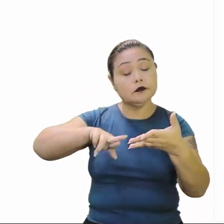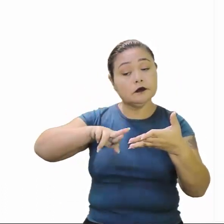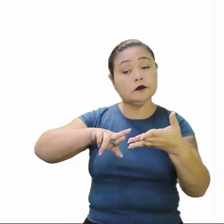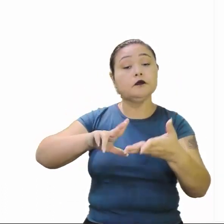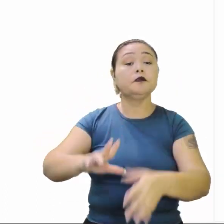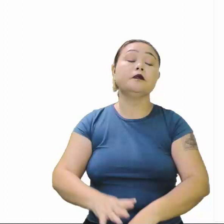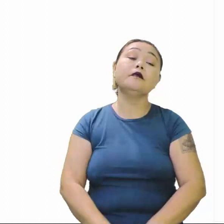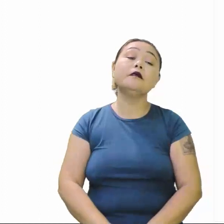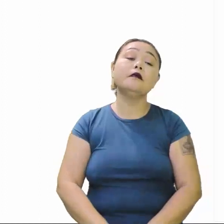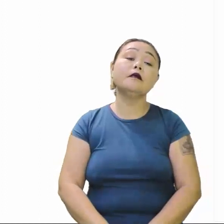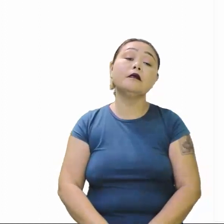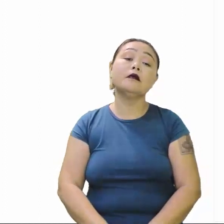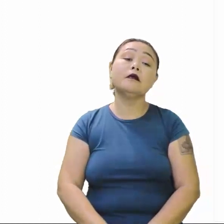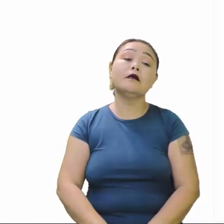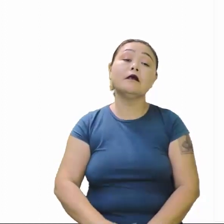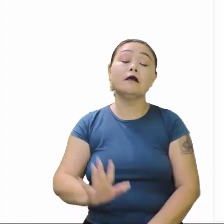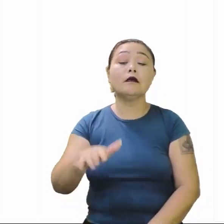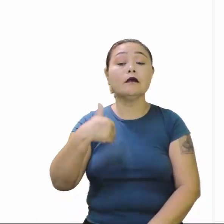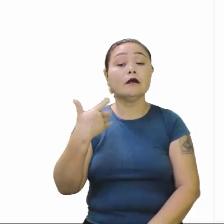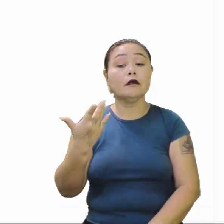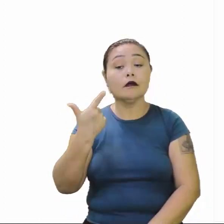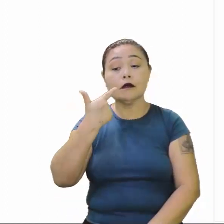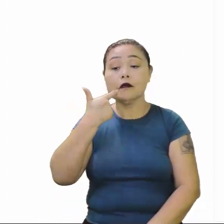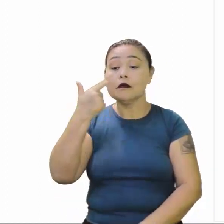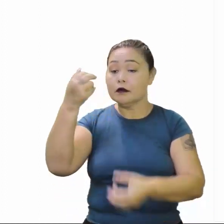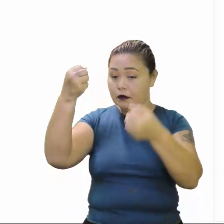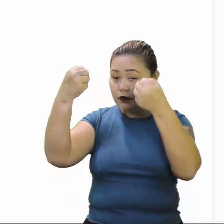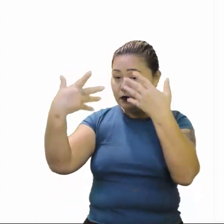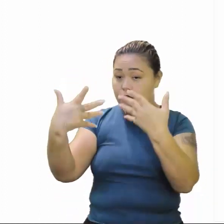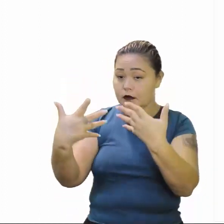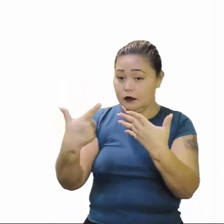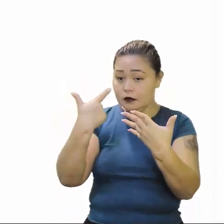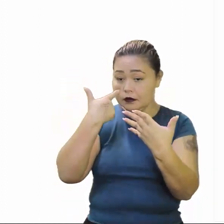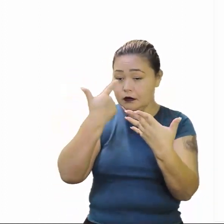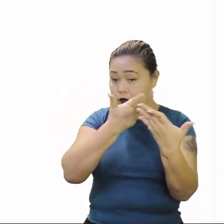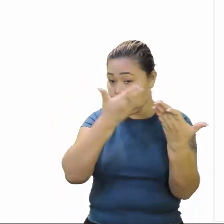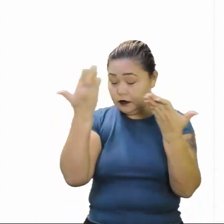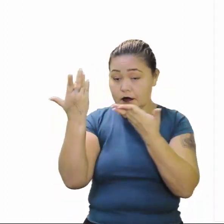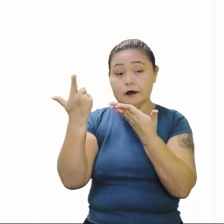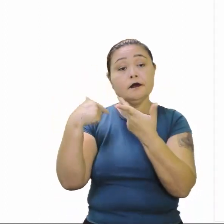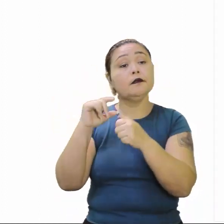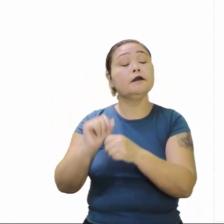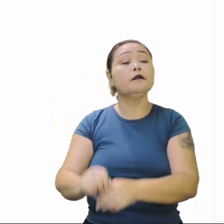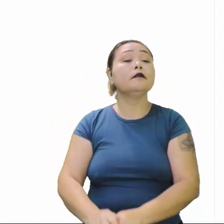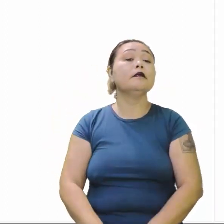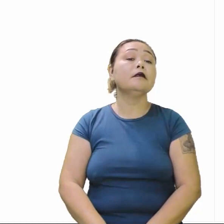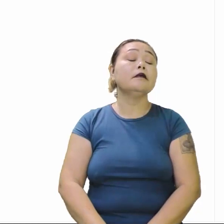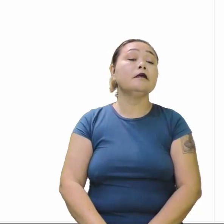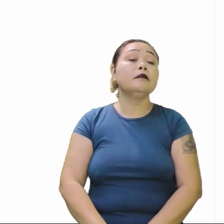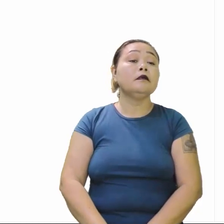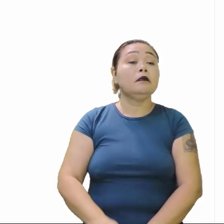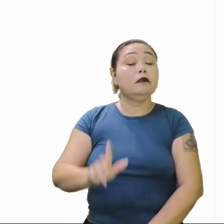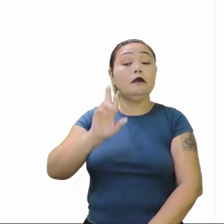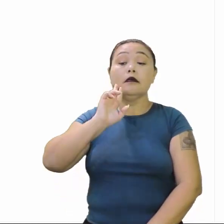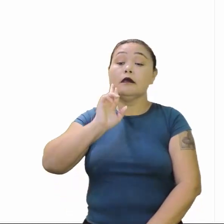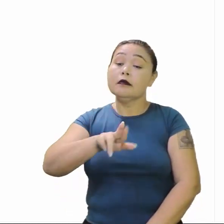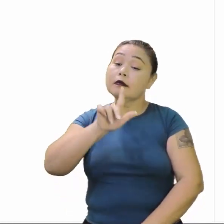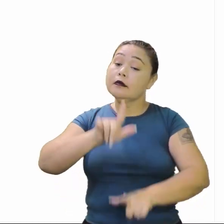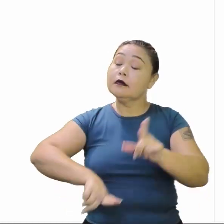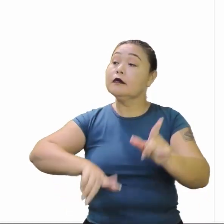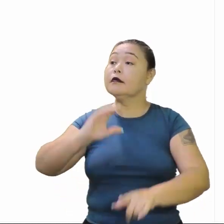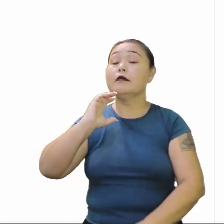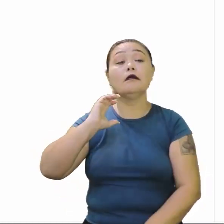correta. Vamos agora ao comentário? Vamos lá no comentário? A resposta à letra